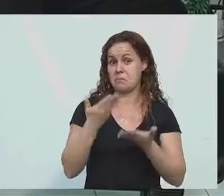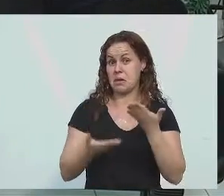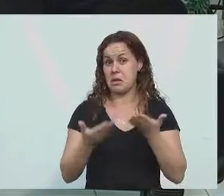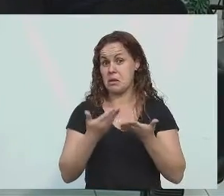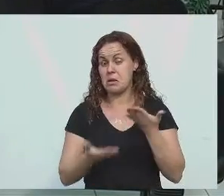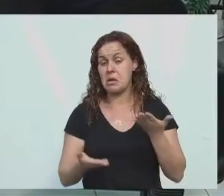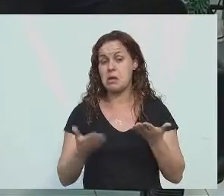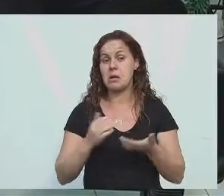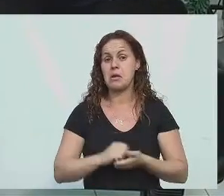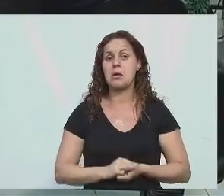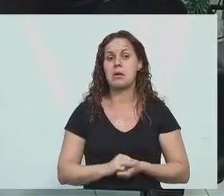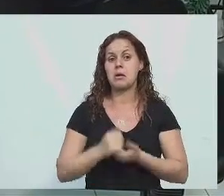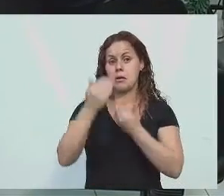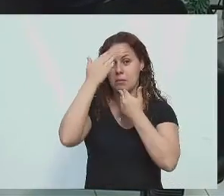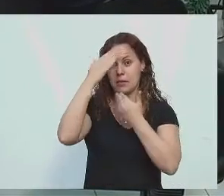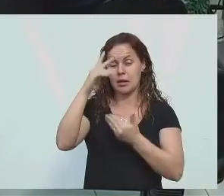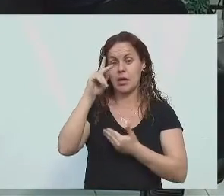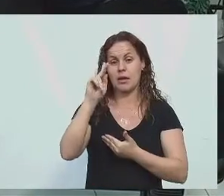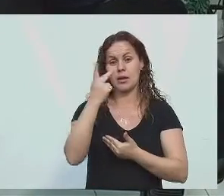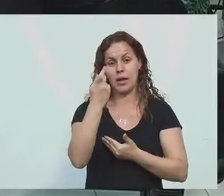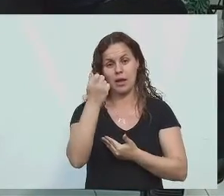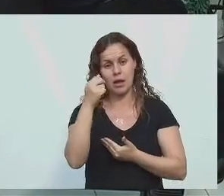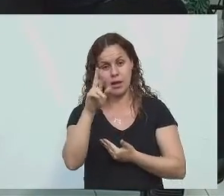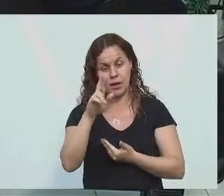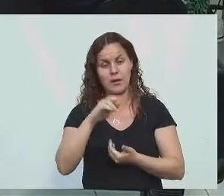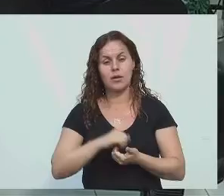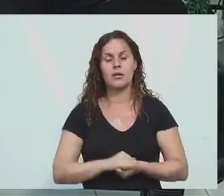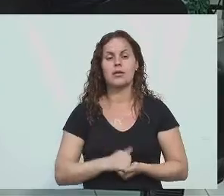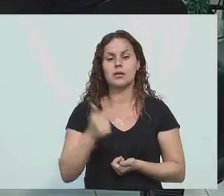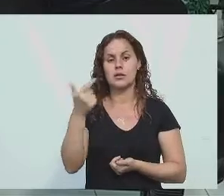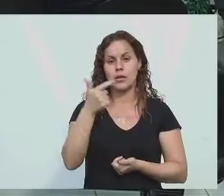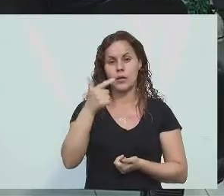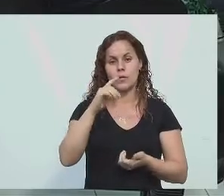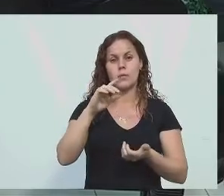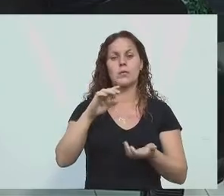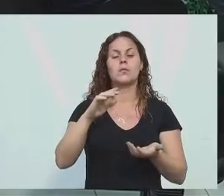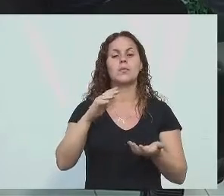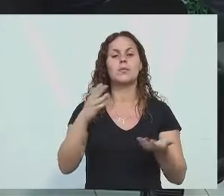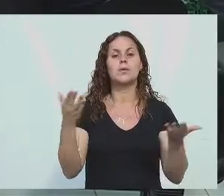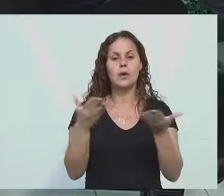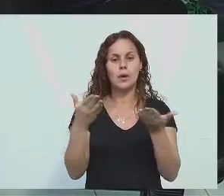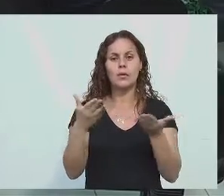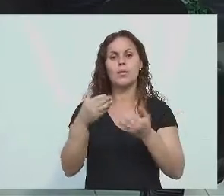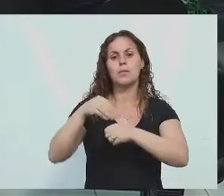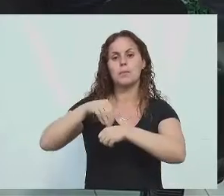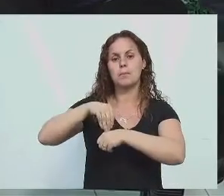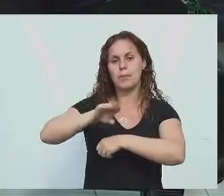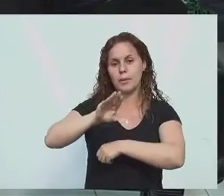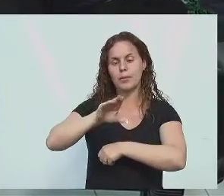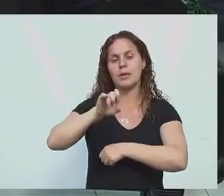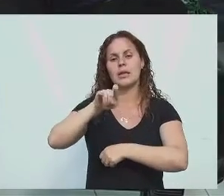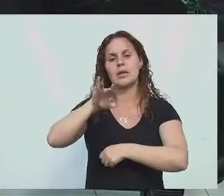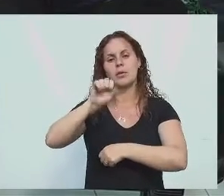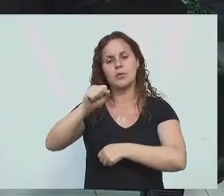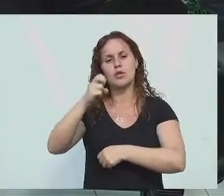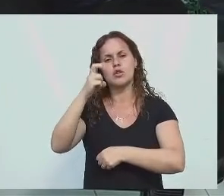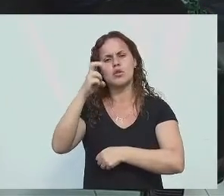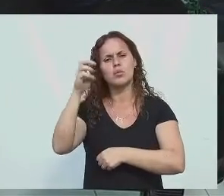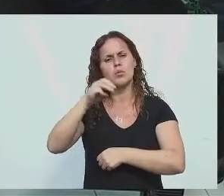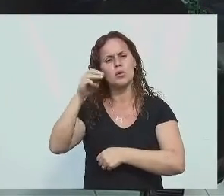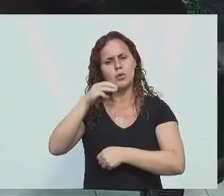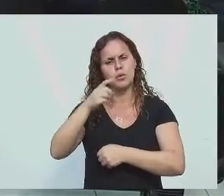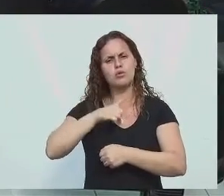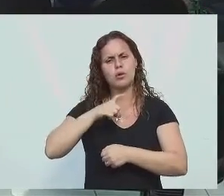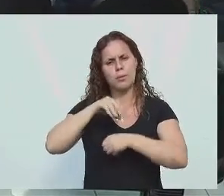Obrigado, vereador Helder. Com a palavra, o segundo reinscrito, o vereador professor Idelmino. O senhor tem 5 minutos.